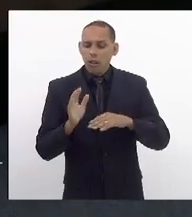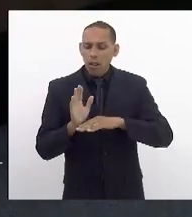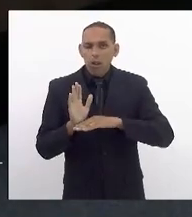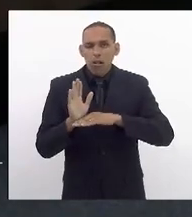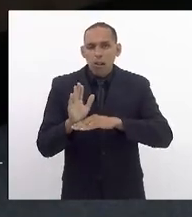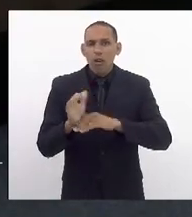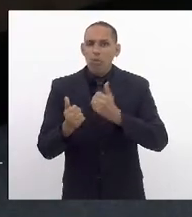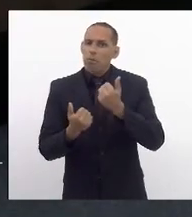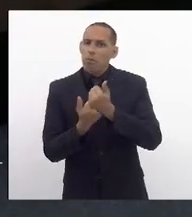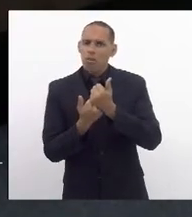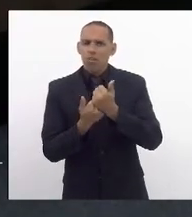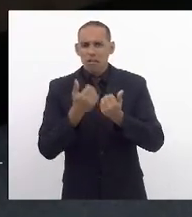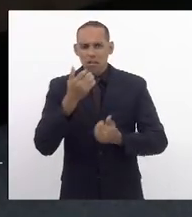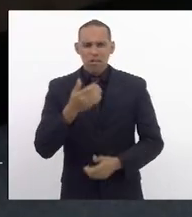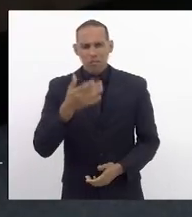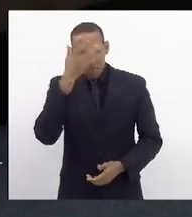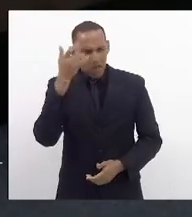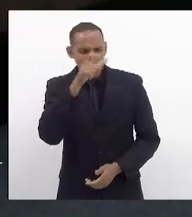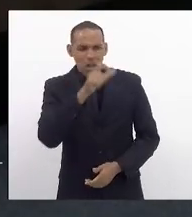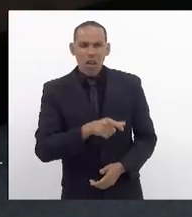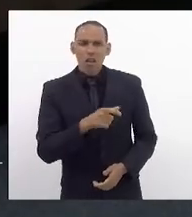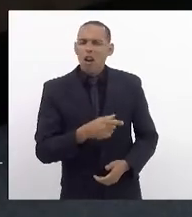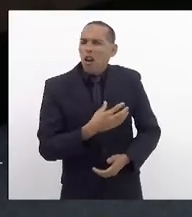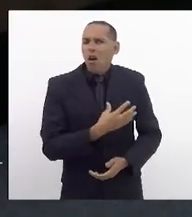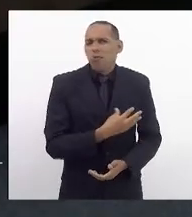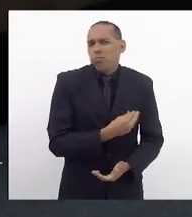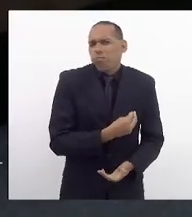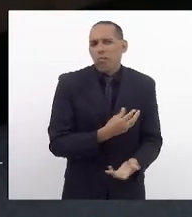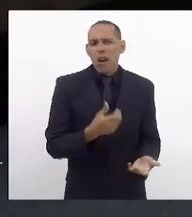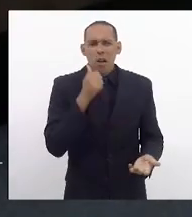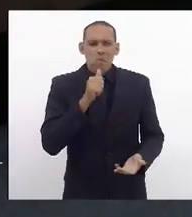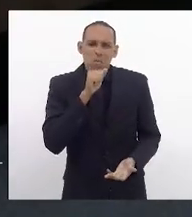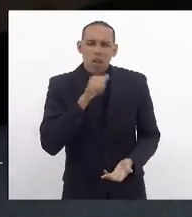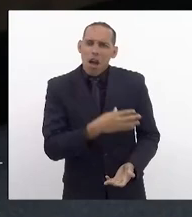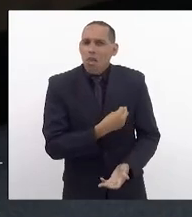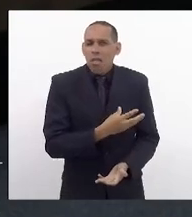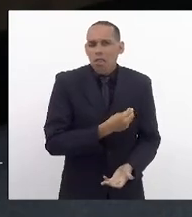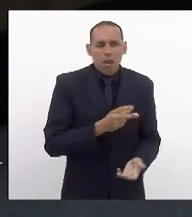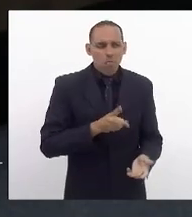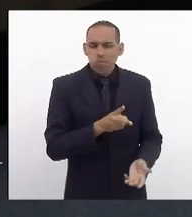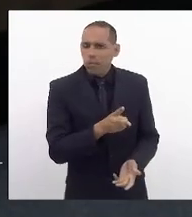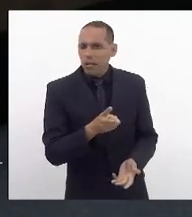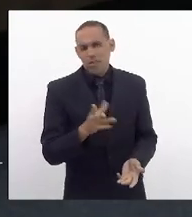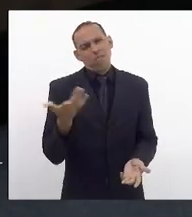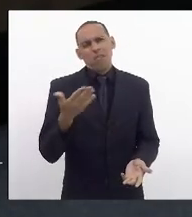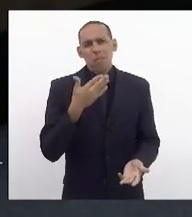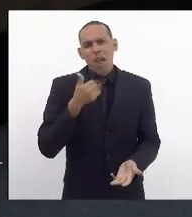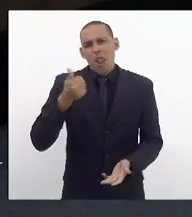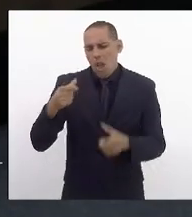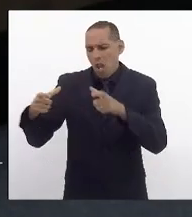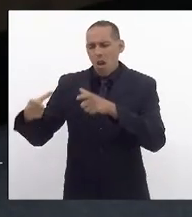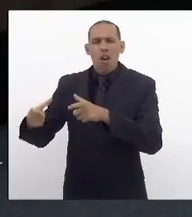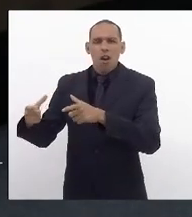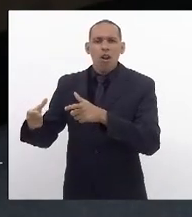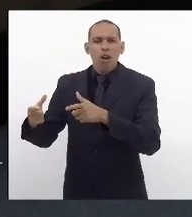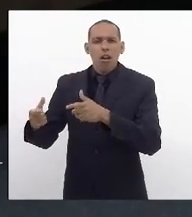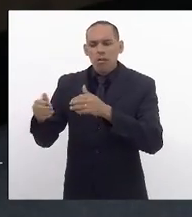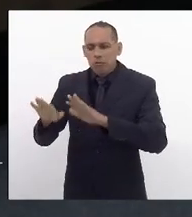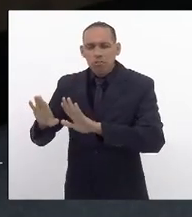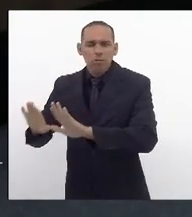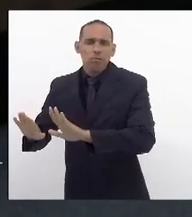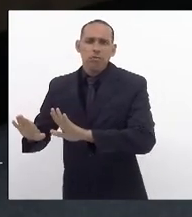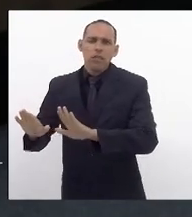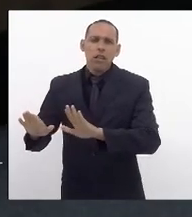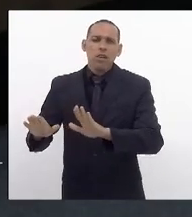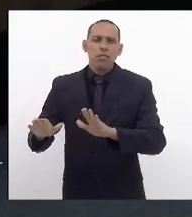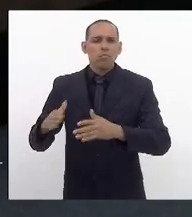ficar amamentando lá, não tem que ter um espaço, é melhor até, para mais conforto, mais dignidade, mais... Né? Tá bom?